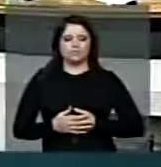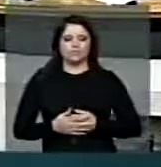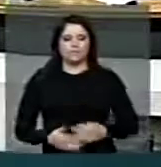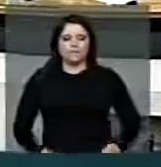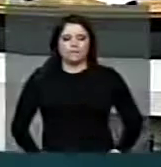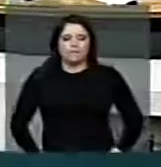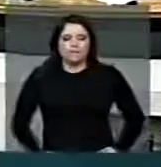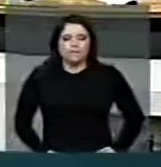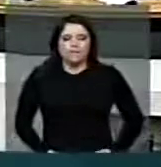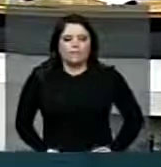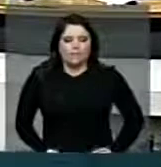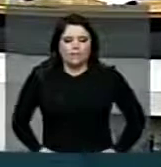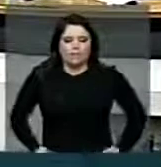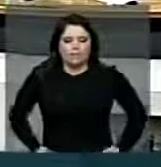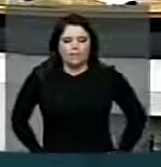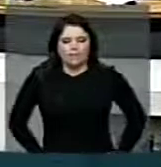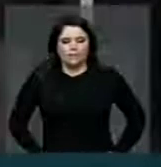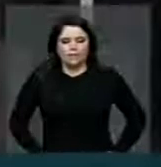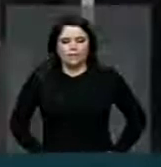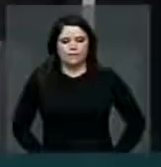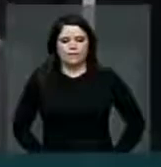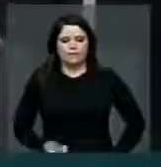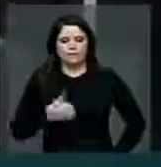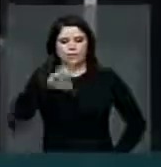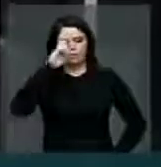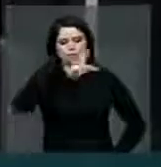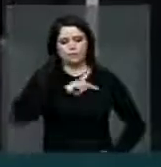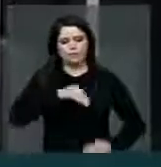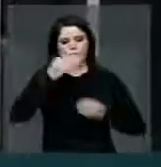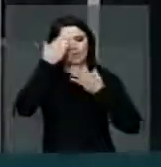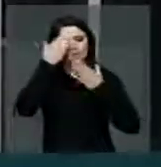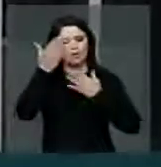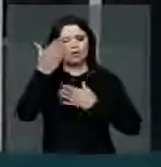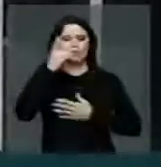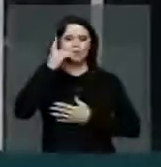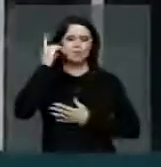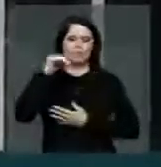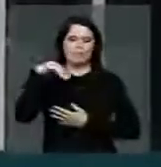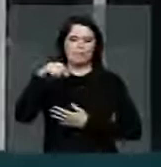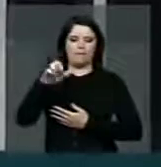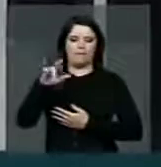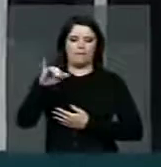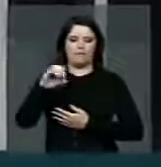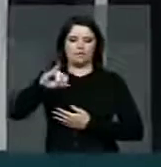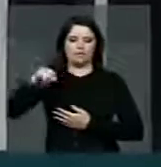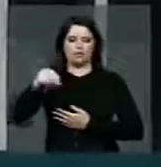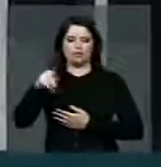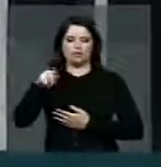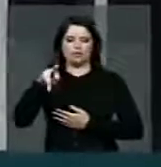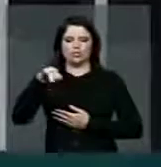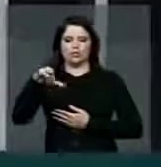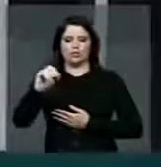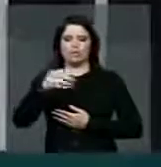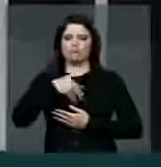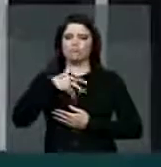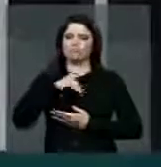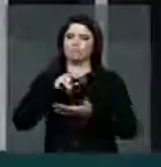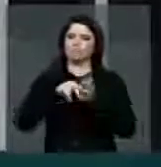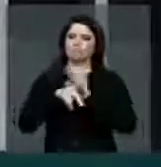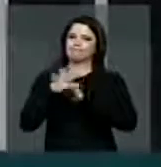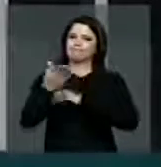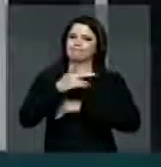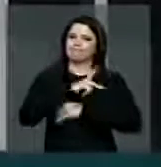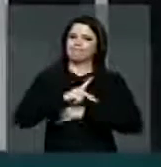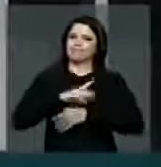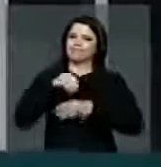de falar na tarde de hoje. Senhor presidente, muito obrigado. Quero agradecer a Vossa Excelência, deputado Márcio Junqueira. É uma honra poder usar essa tribuna, tendo Vossa Excelência como